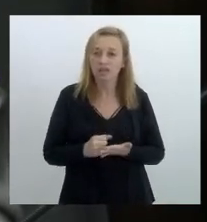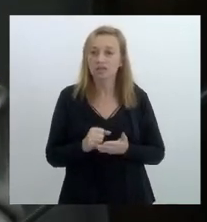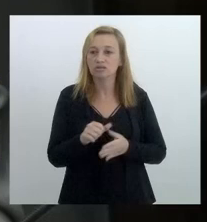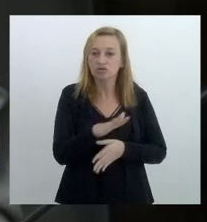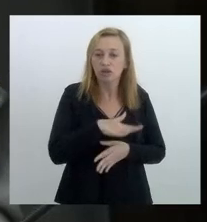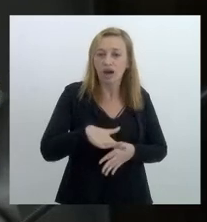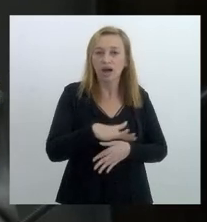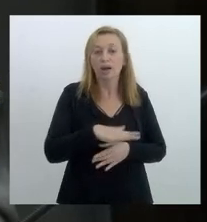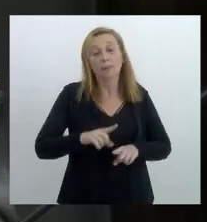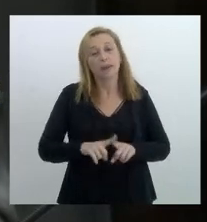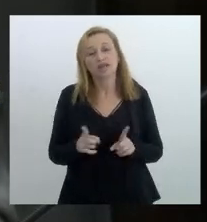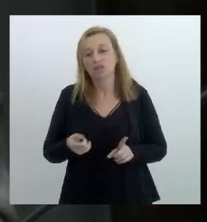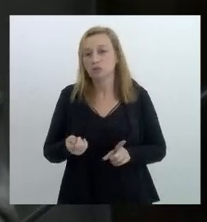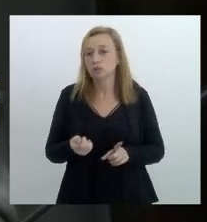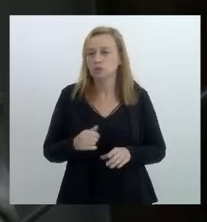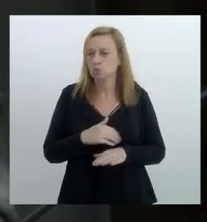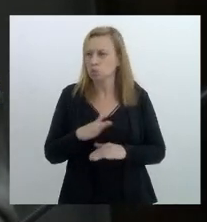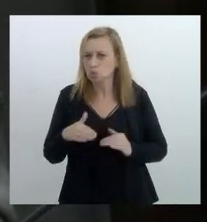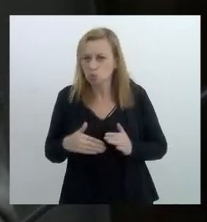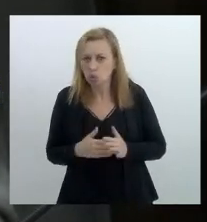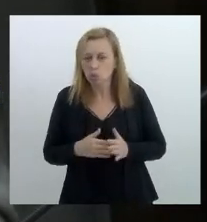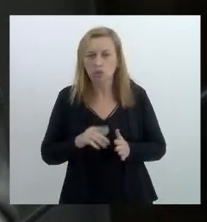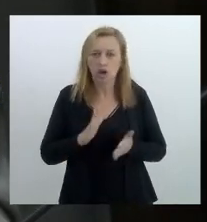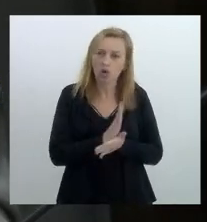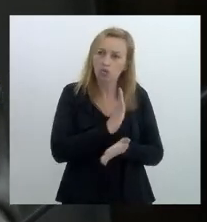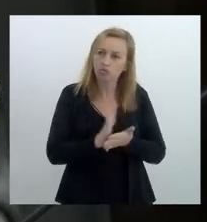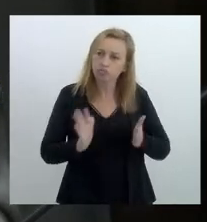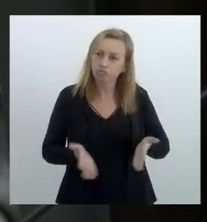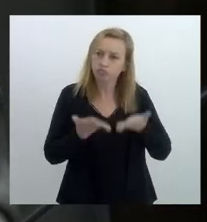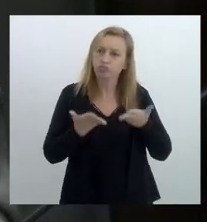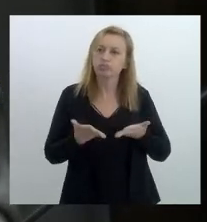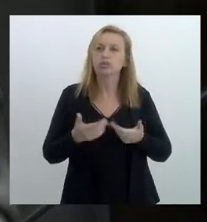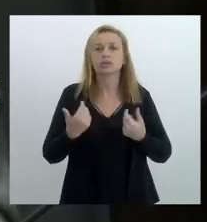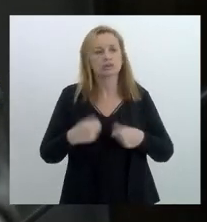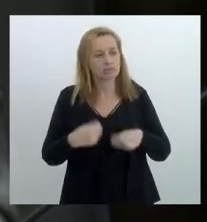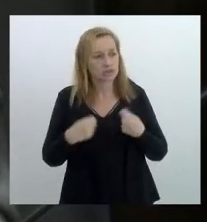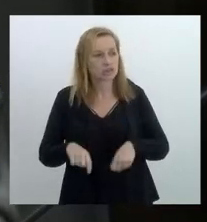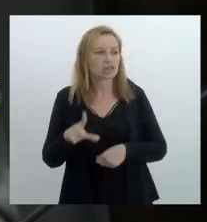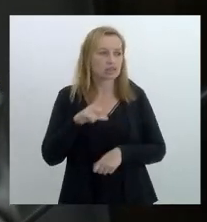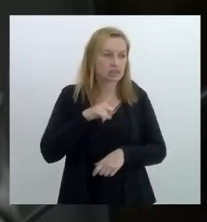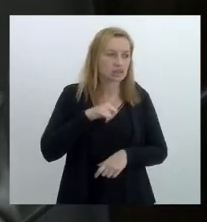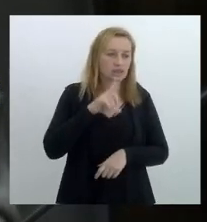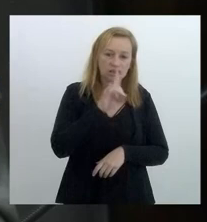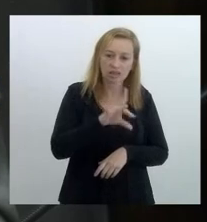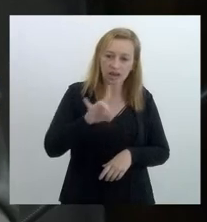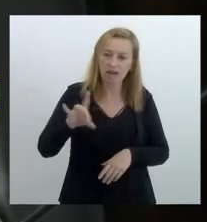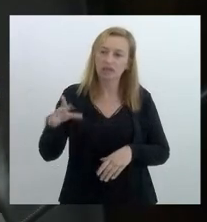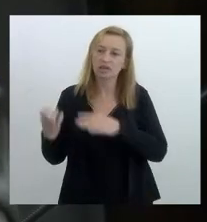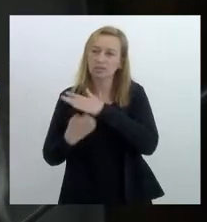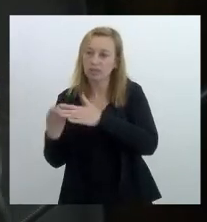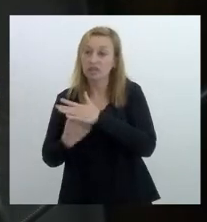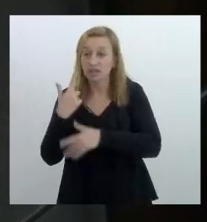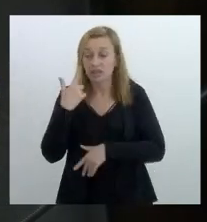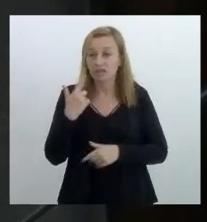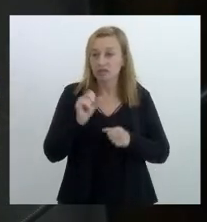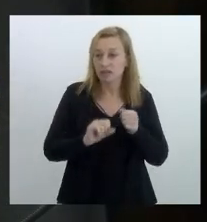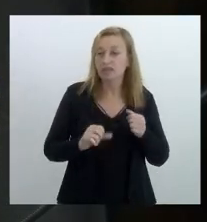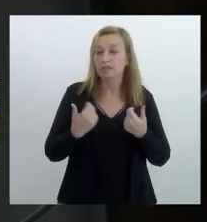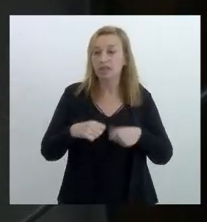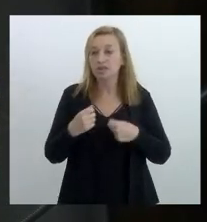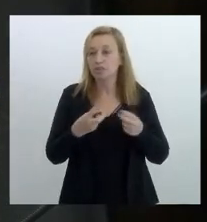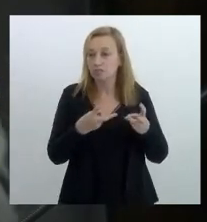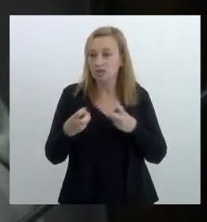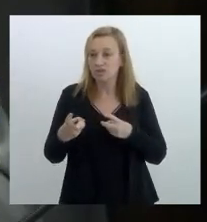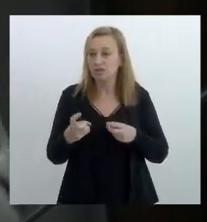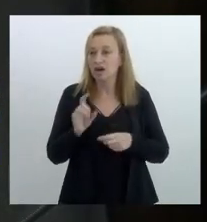setor, mas nem todos assim, muitos dos incentivos, existe a necessidade de cada empresa fazer adesão, então nós temos que levantar um